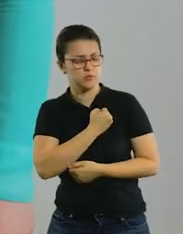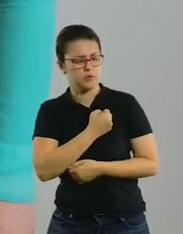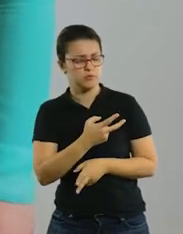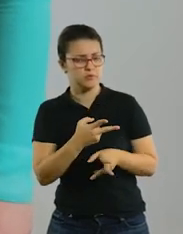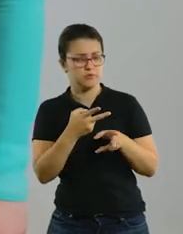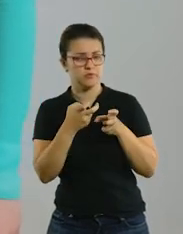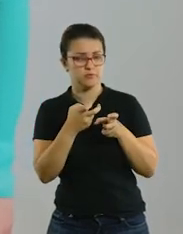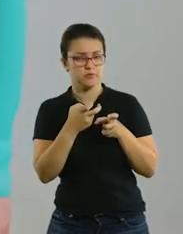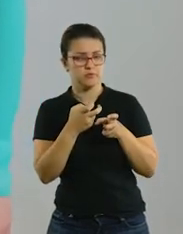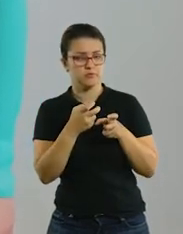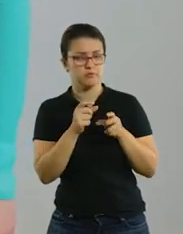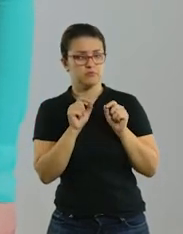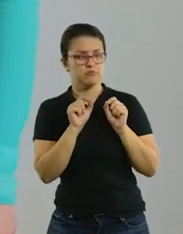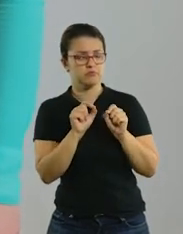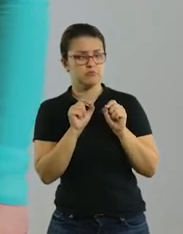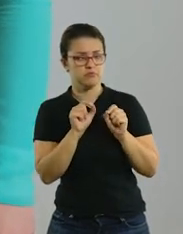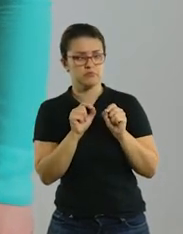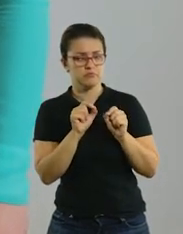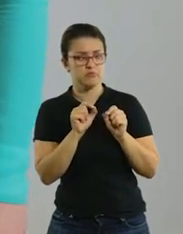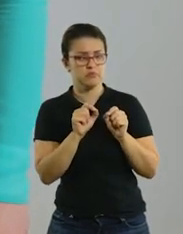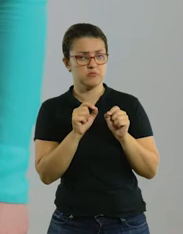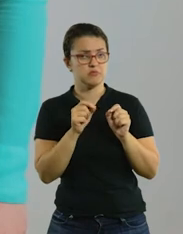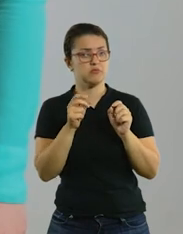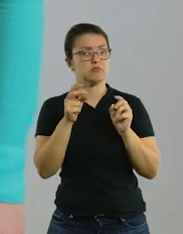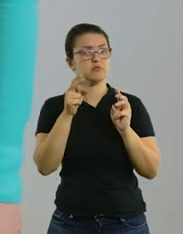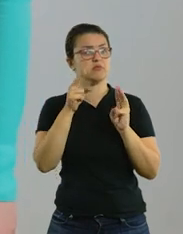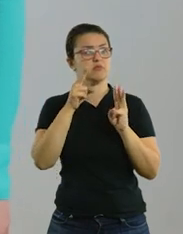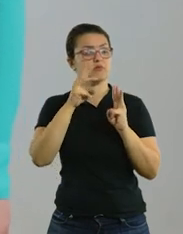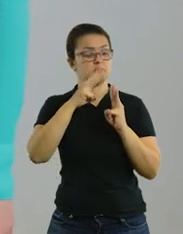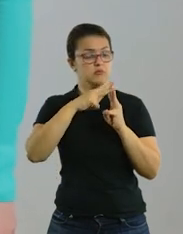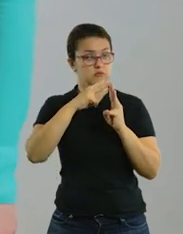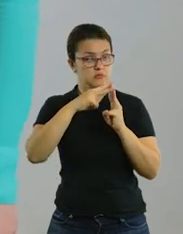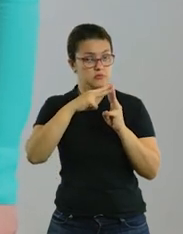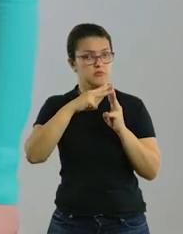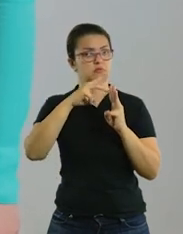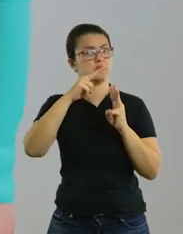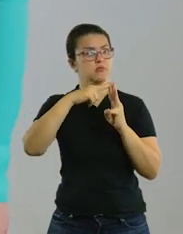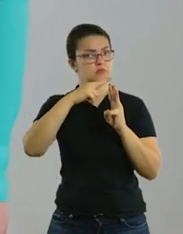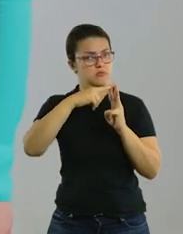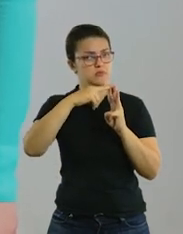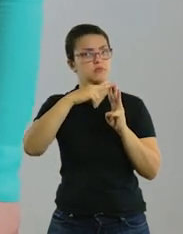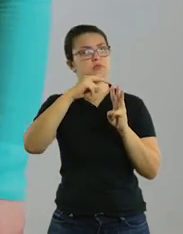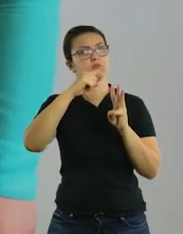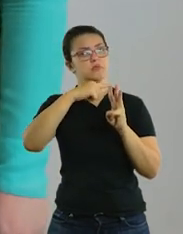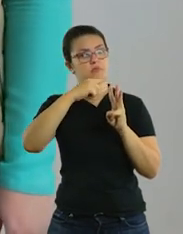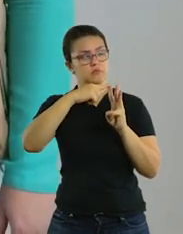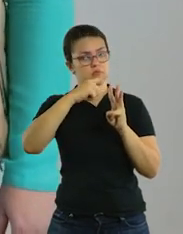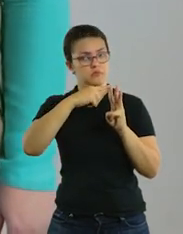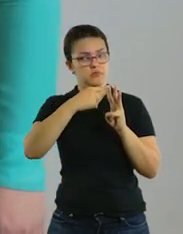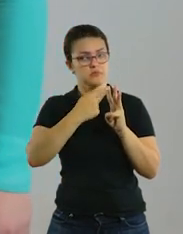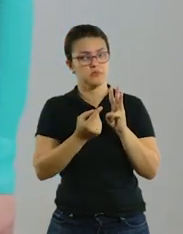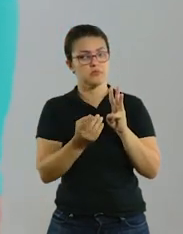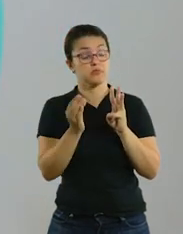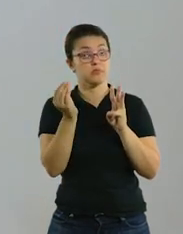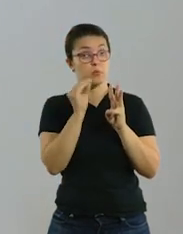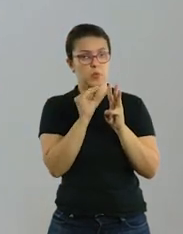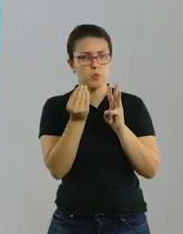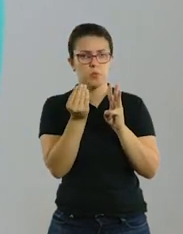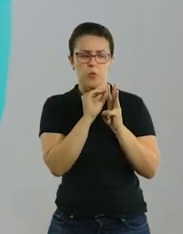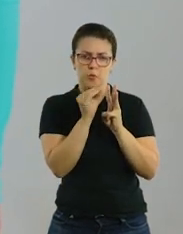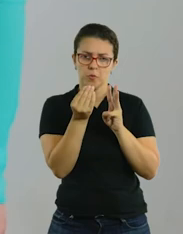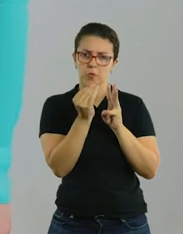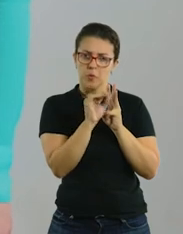Esse número você vai ter que escrever o que, que é centena, o que é dezena e o que é unidade, dentro do